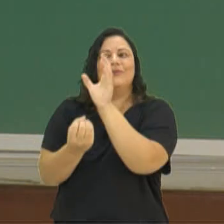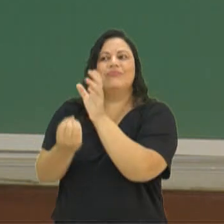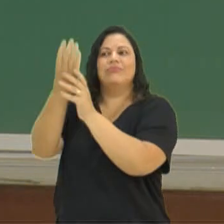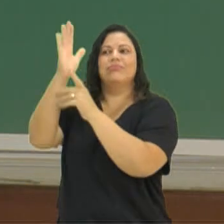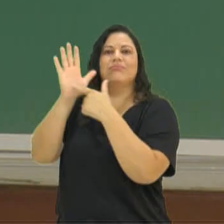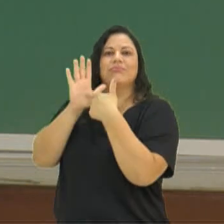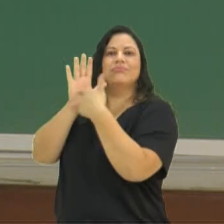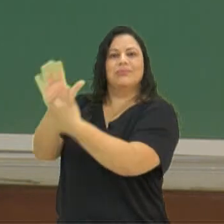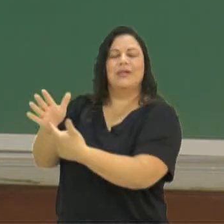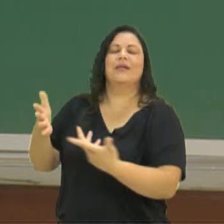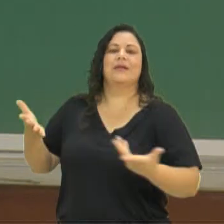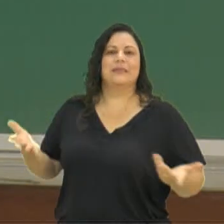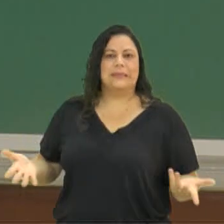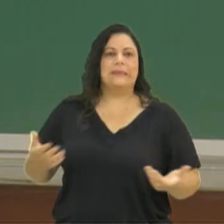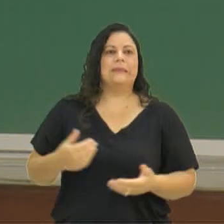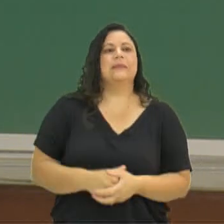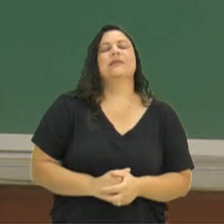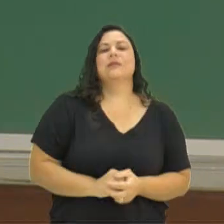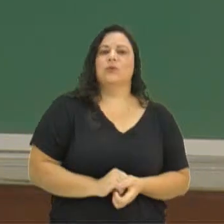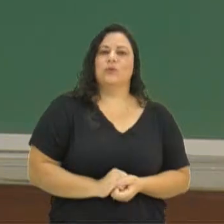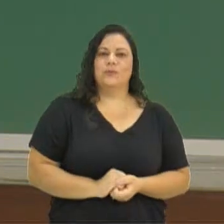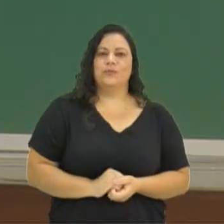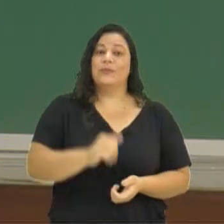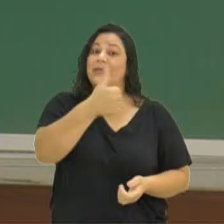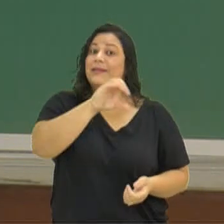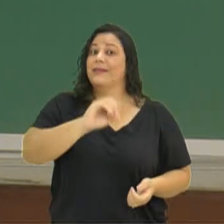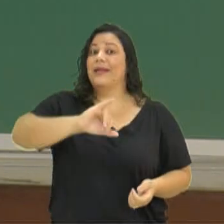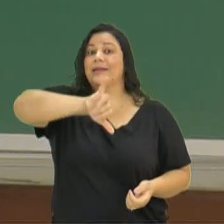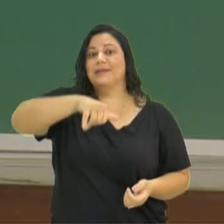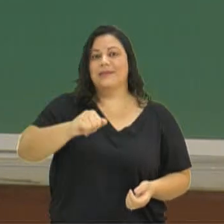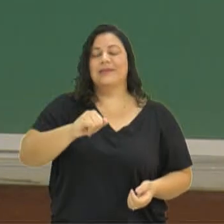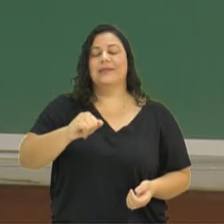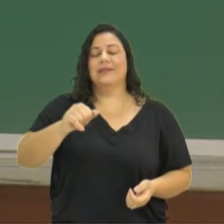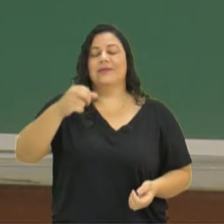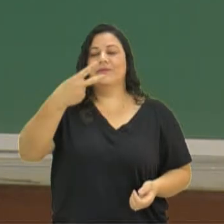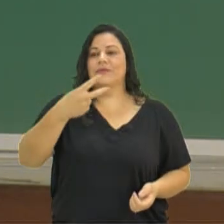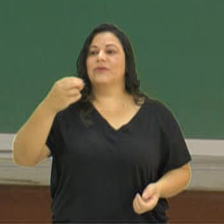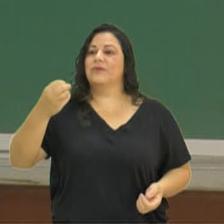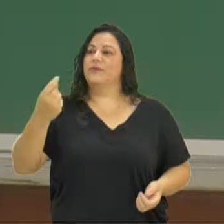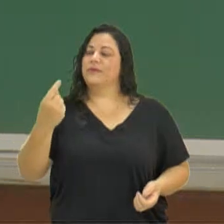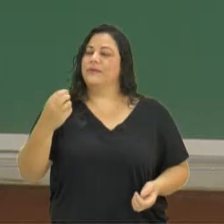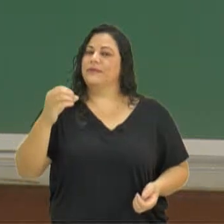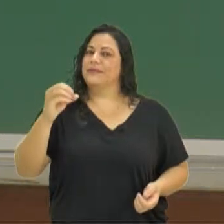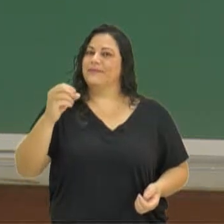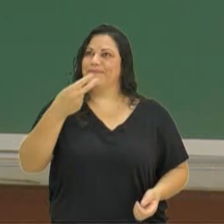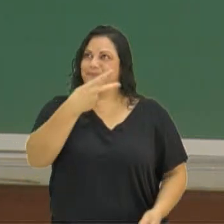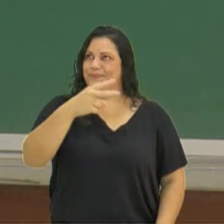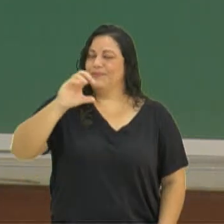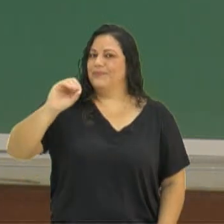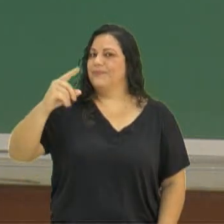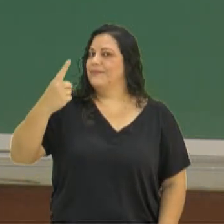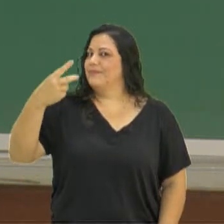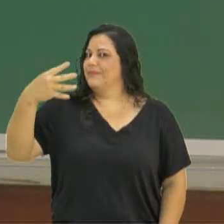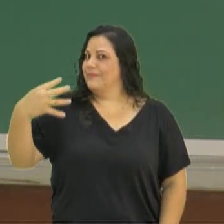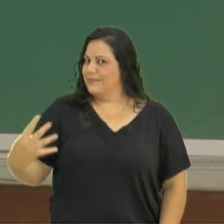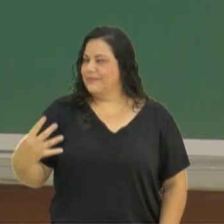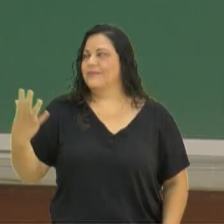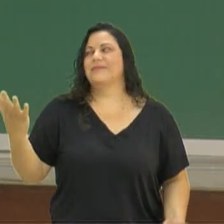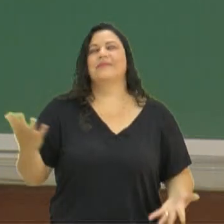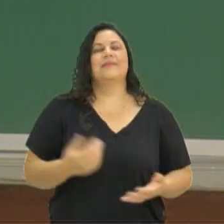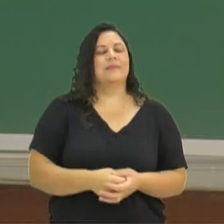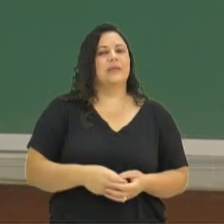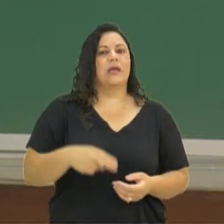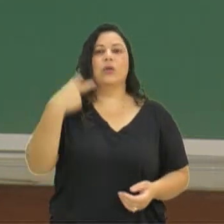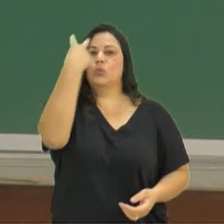foi em 10 de enero de 2014, 10 de janeiro de 2014, né? Tem 2 horas e 11 minutos. Qual é o gênero